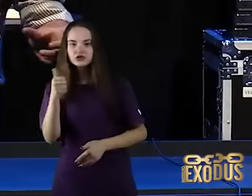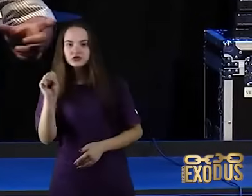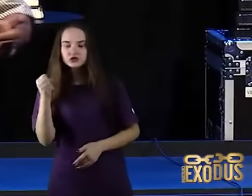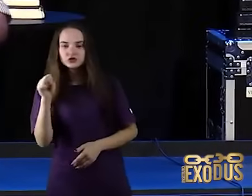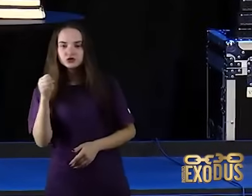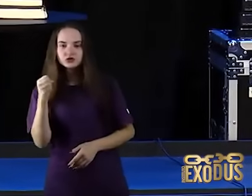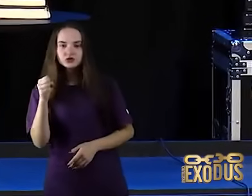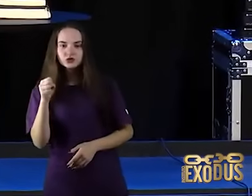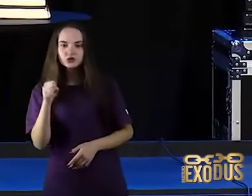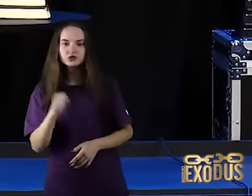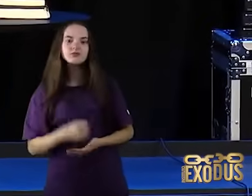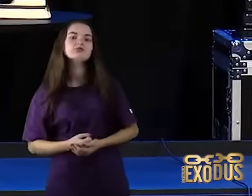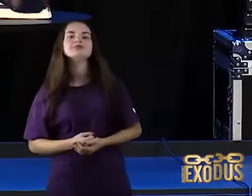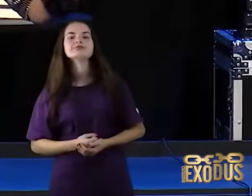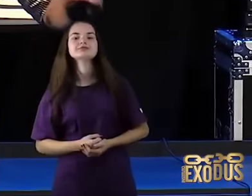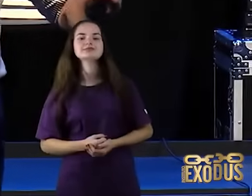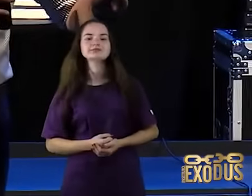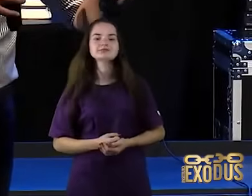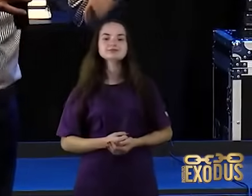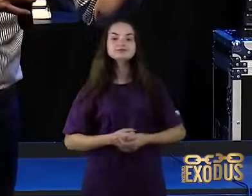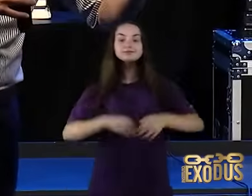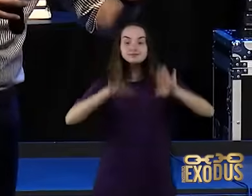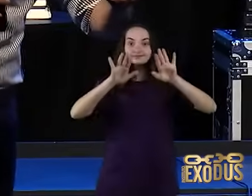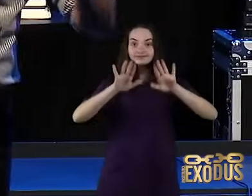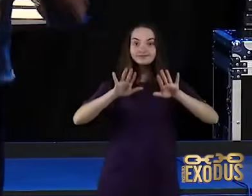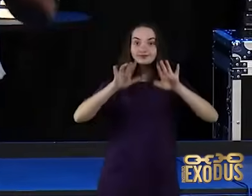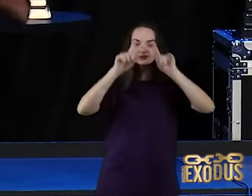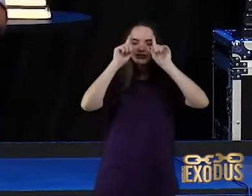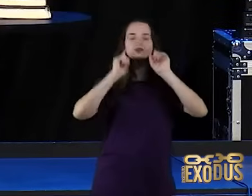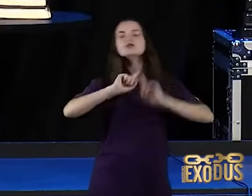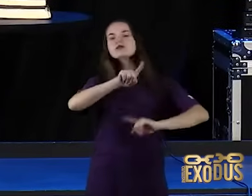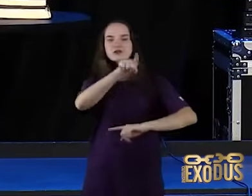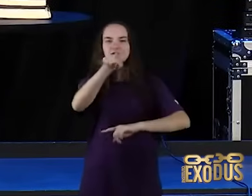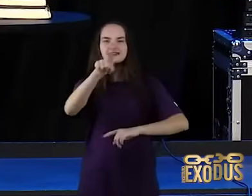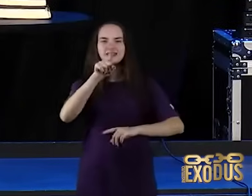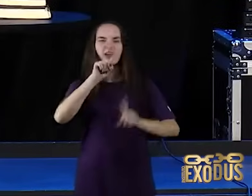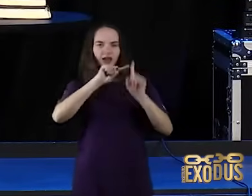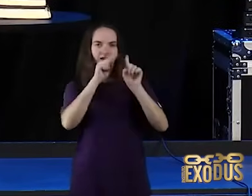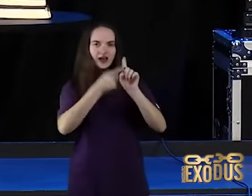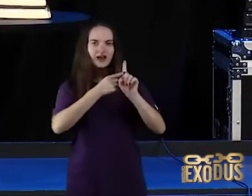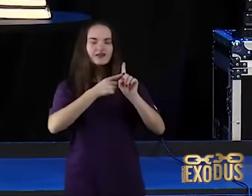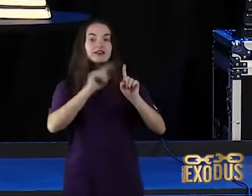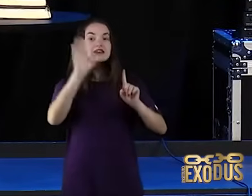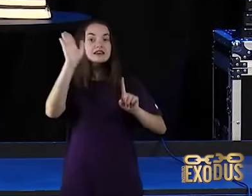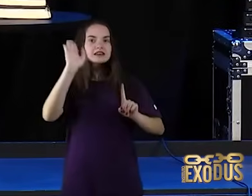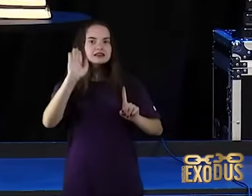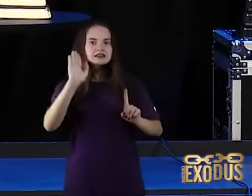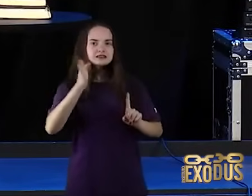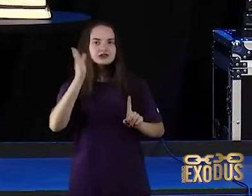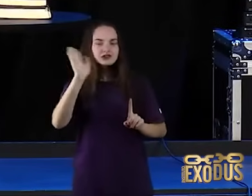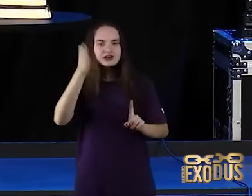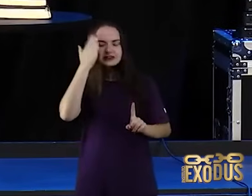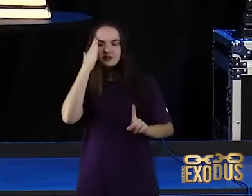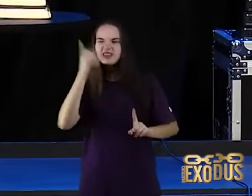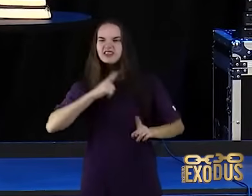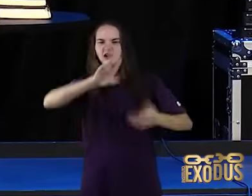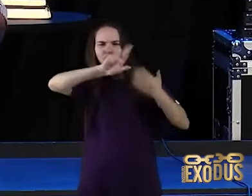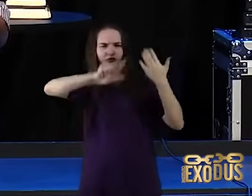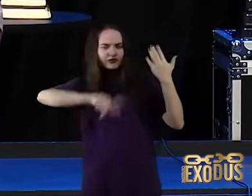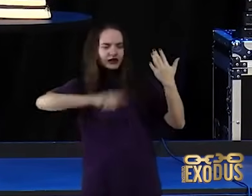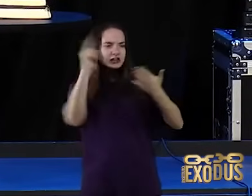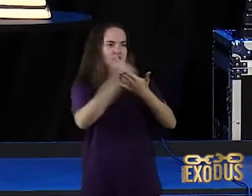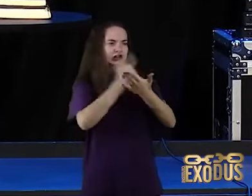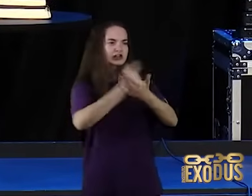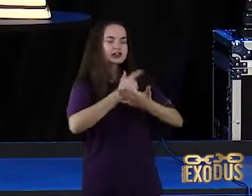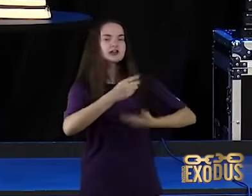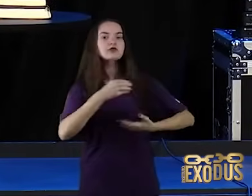beber porque tem um monte de livro você vai vai ter neném para amamentar é assim é assado não é